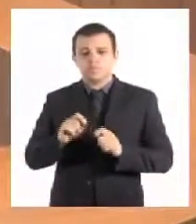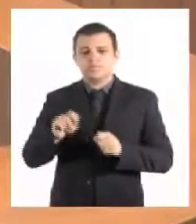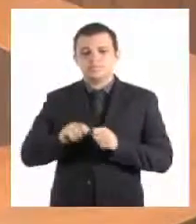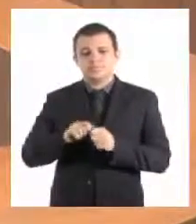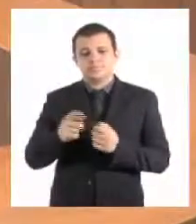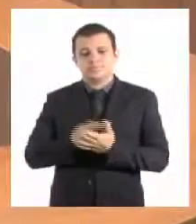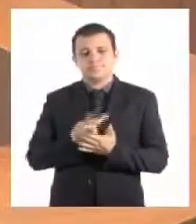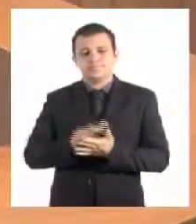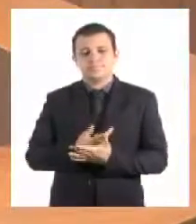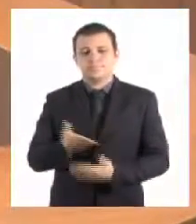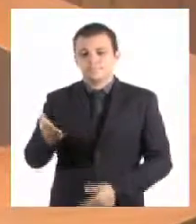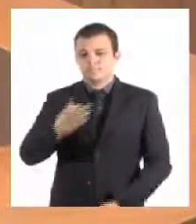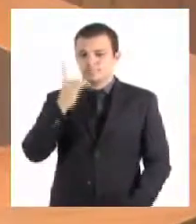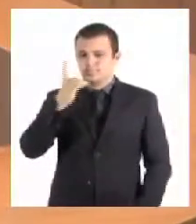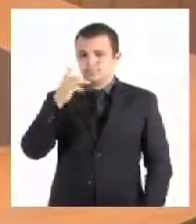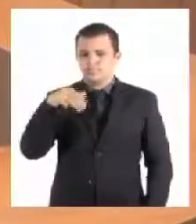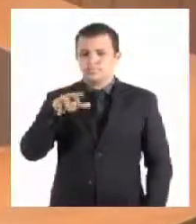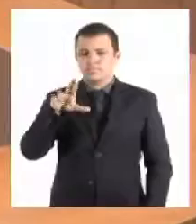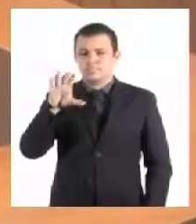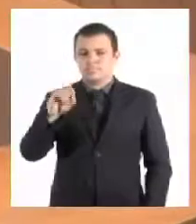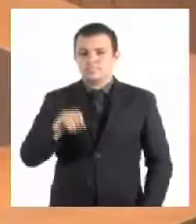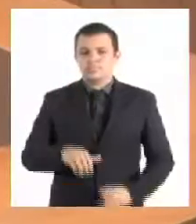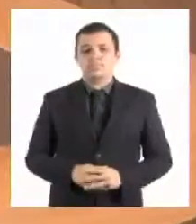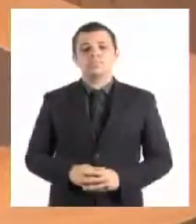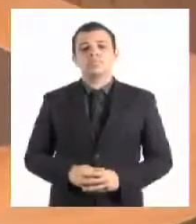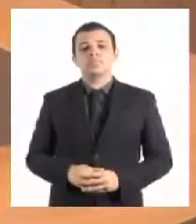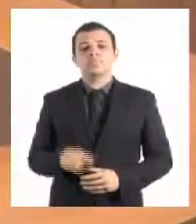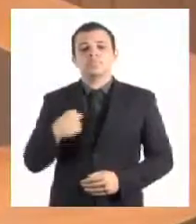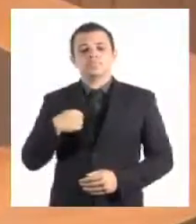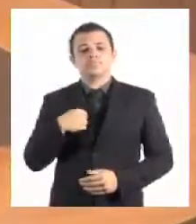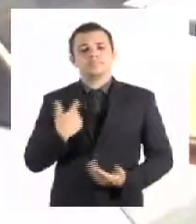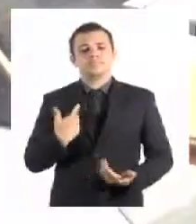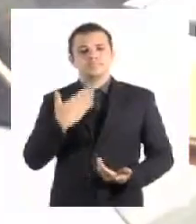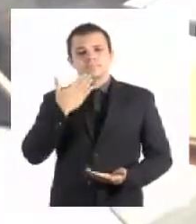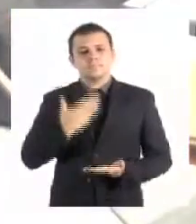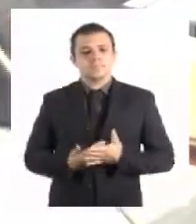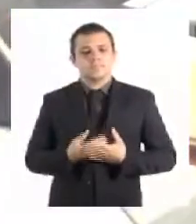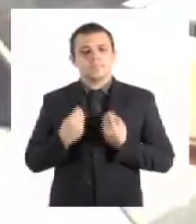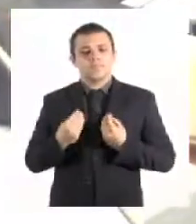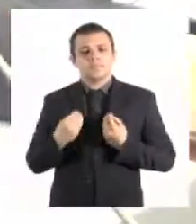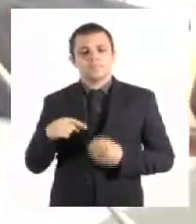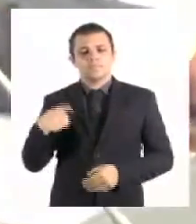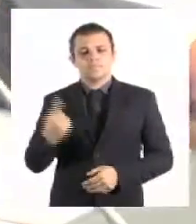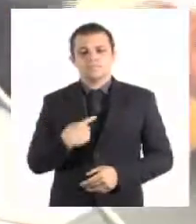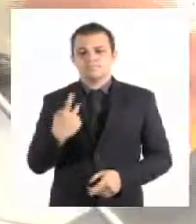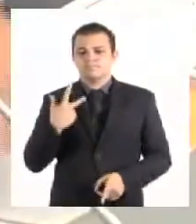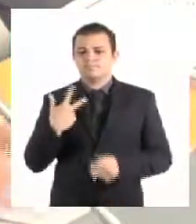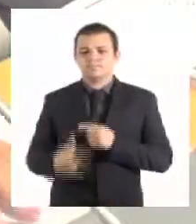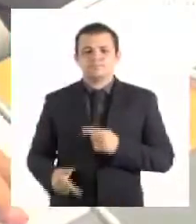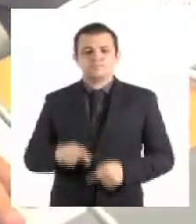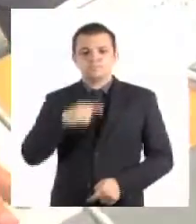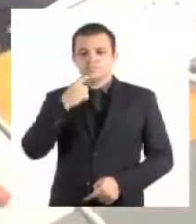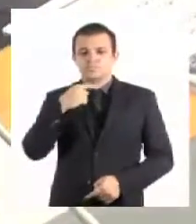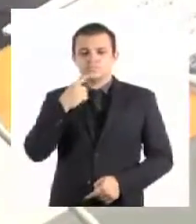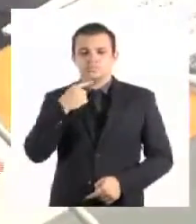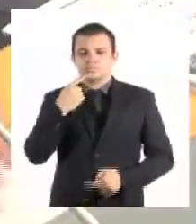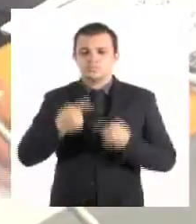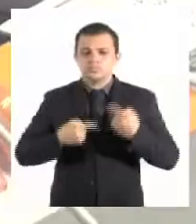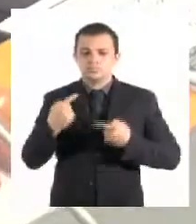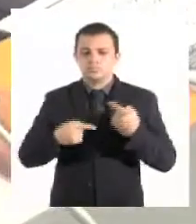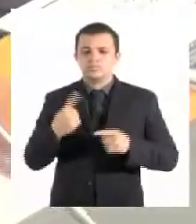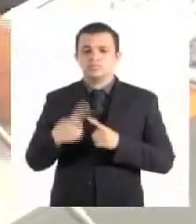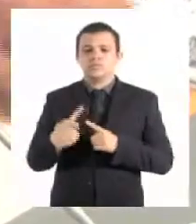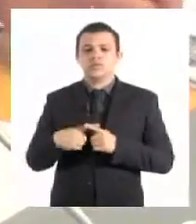Eu fico impressionado como a gente não consegue superar este debate, que já estamos quase finalizando o primeiro